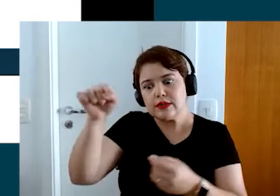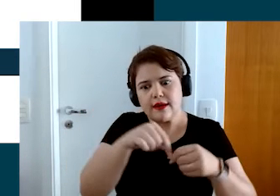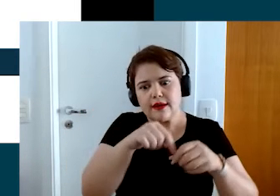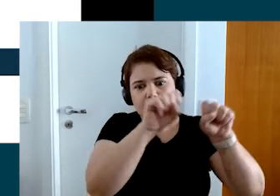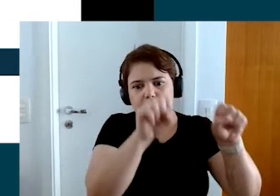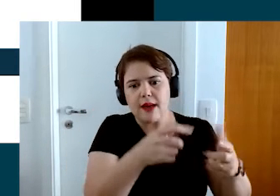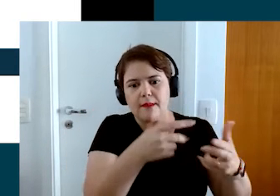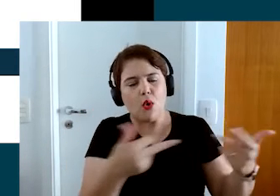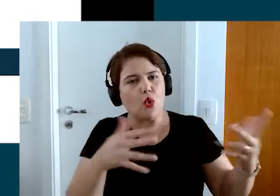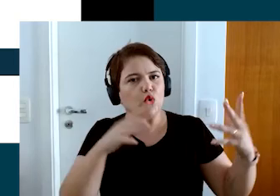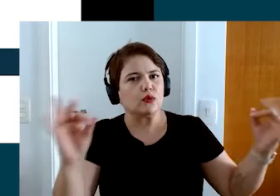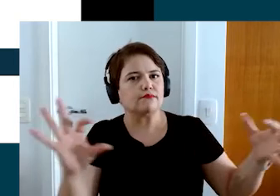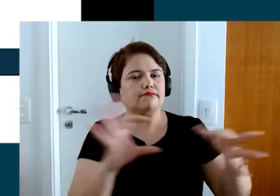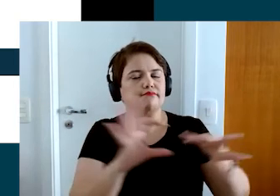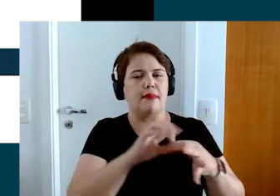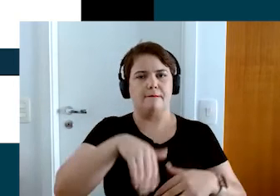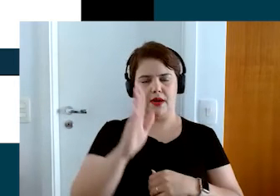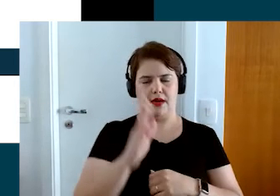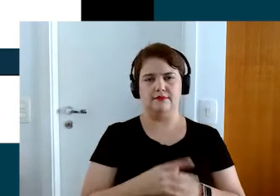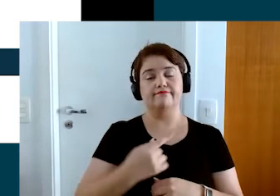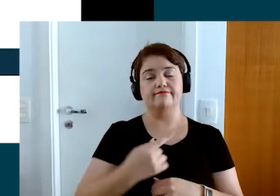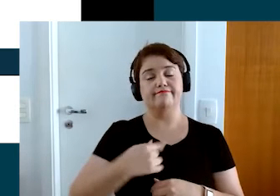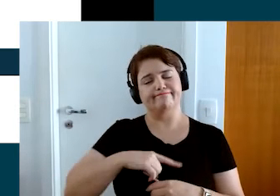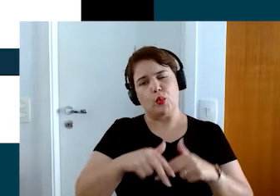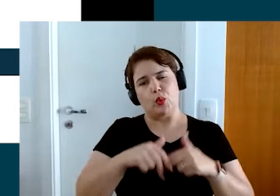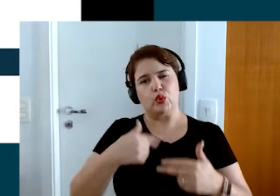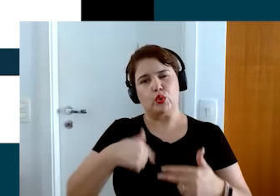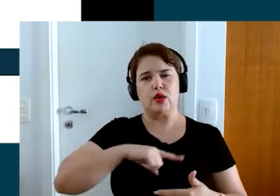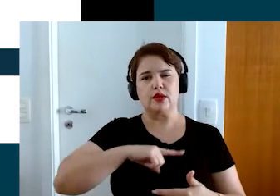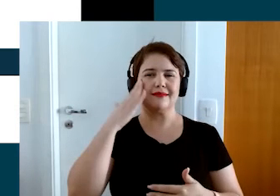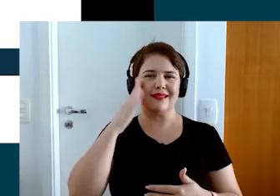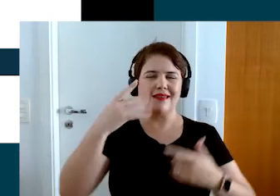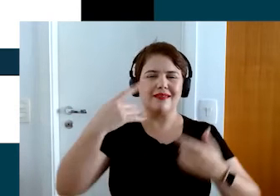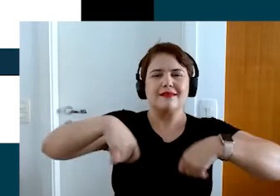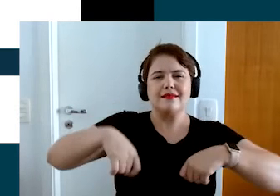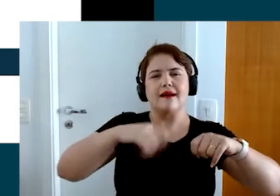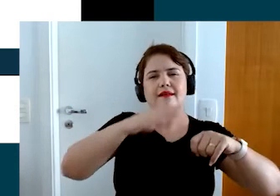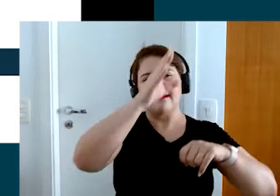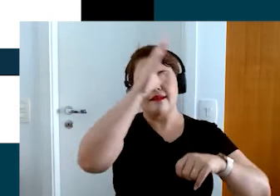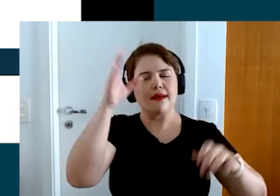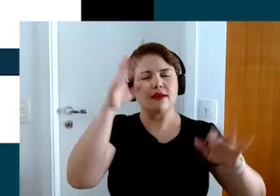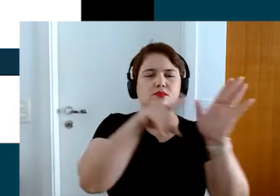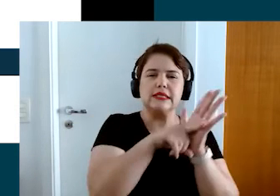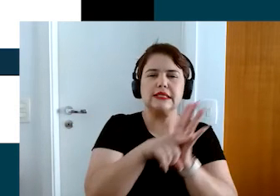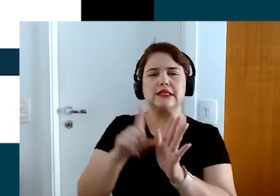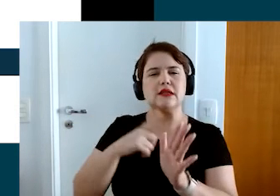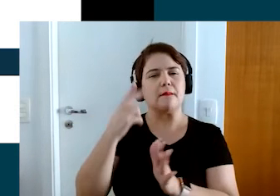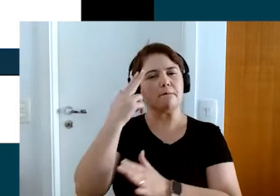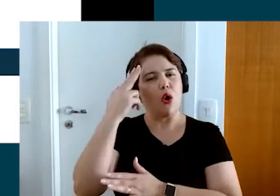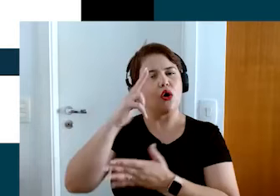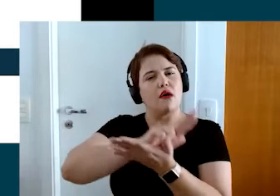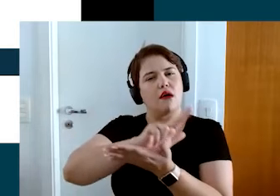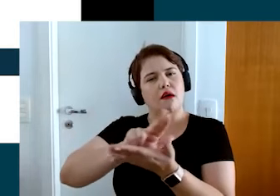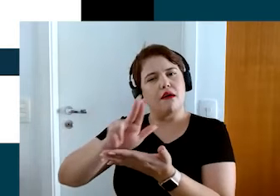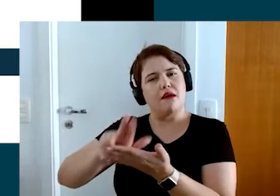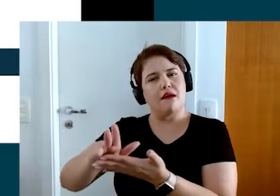gente quer fazer. Então, a gente entende que das necessidades do cliente, dessas pesquisas, né, surgem várias hipóteses, oportunidades que a